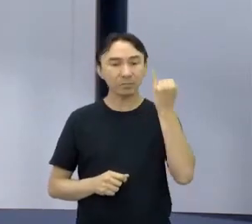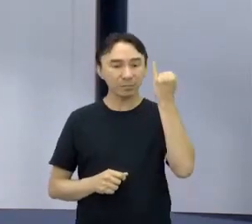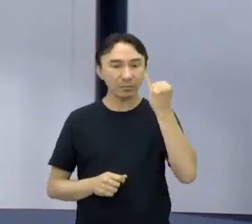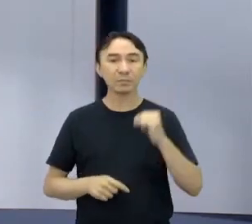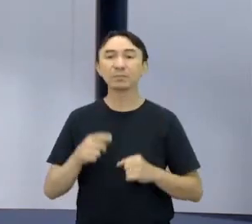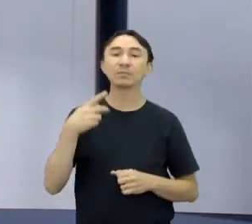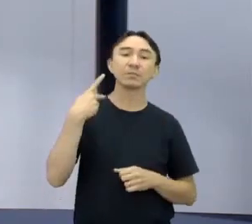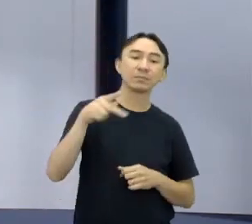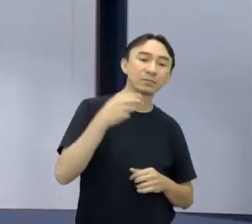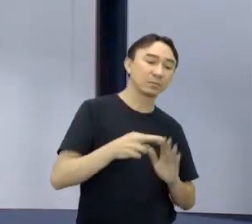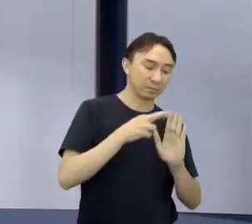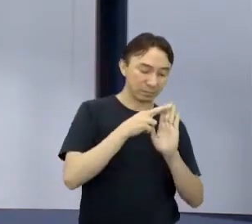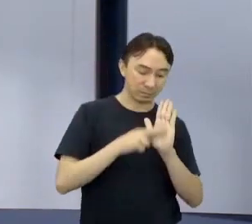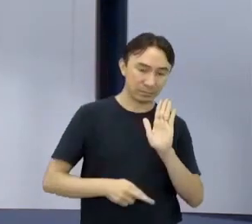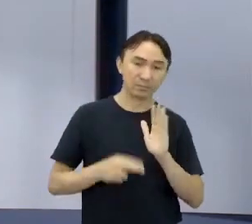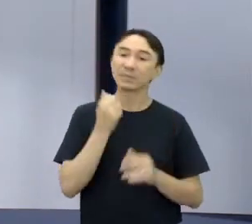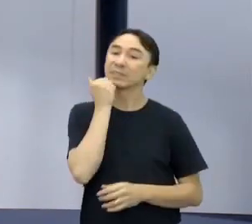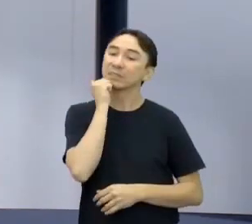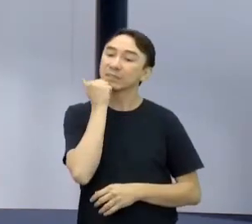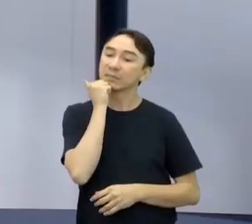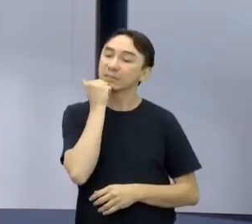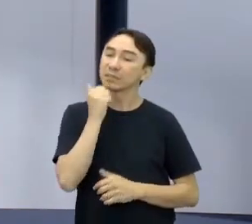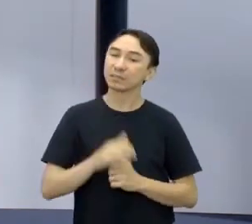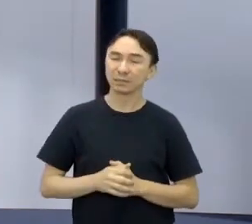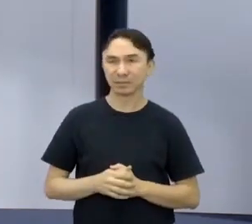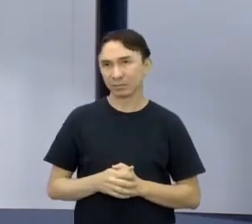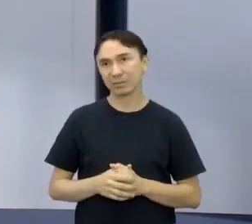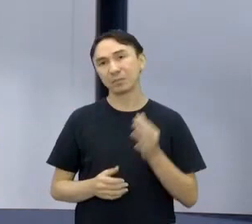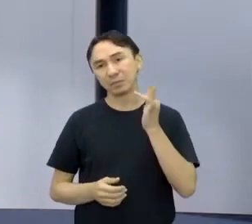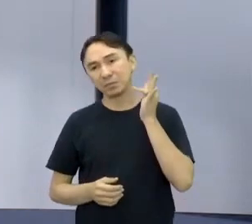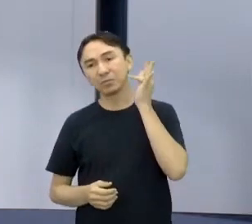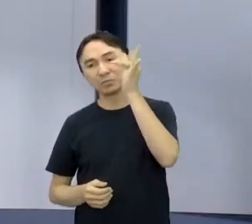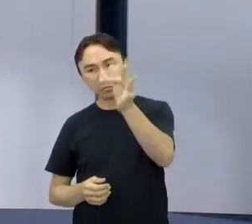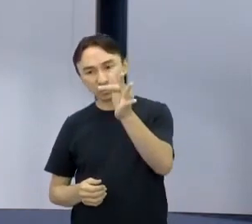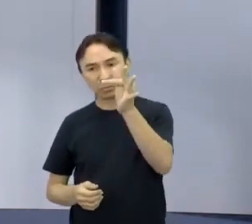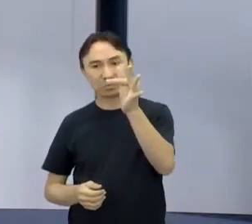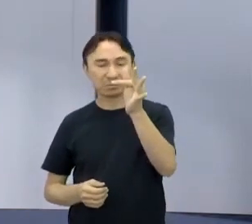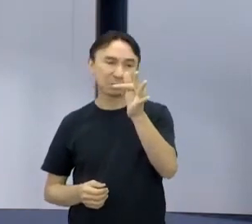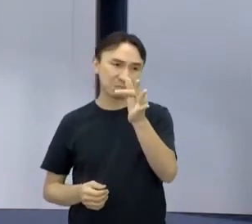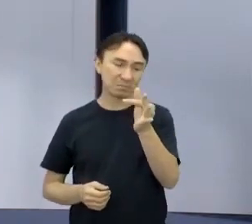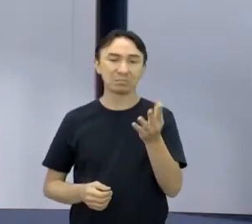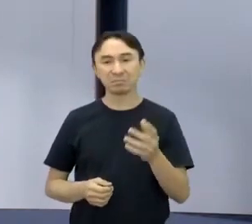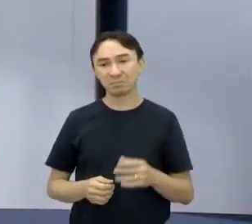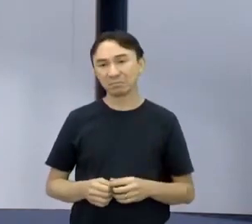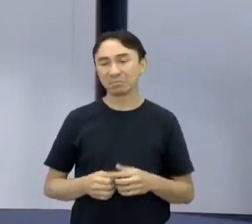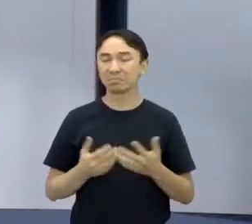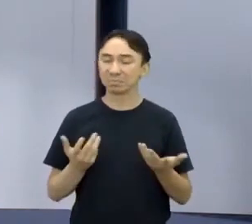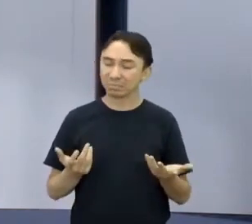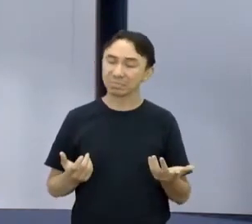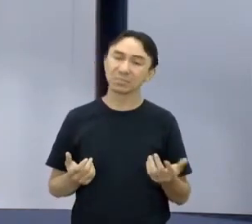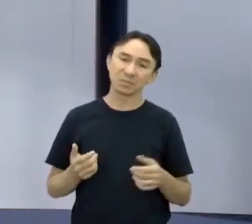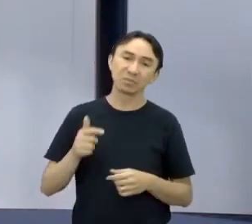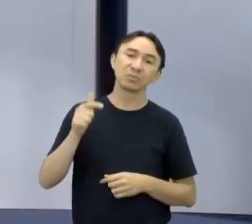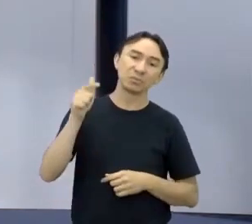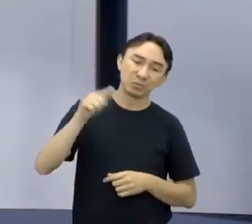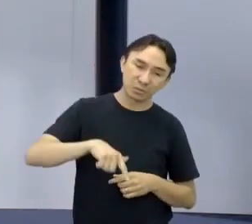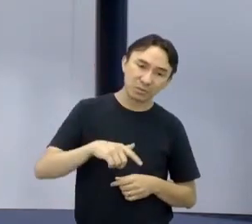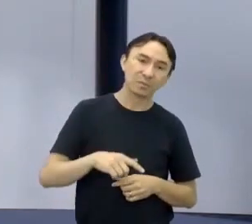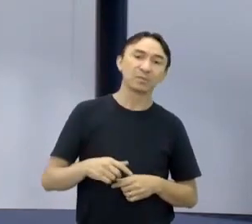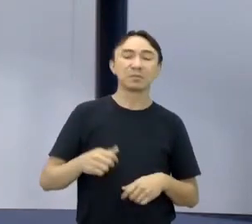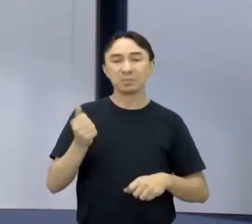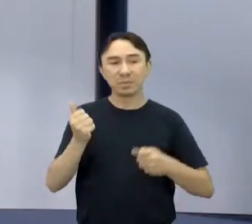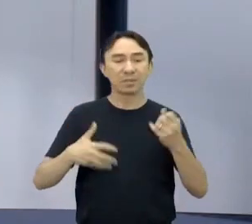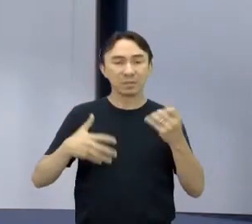como sistematização. É óbvio que futuramente, ao término de todo nosso desenvolvimento, eu vou voltar a falar sobre o